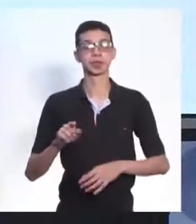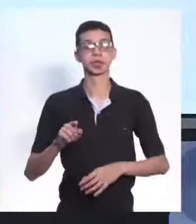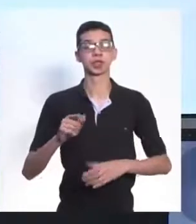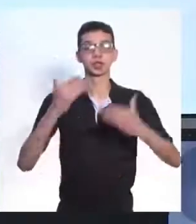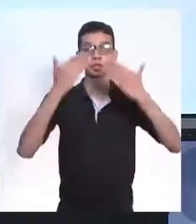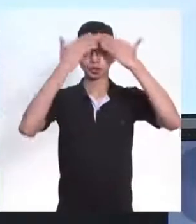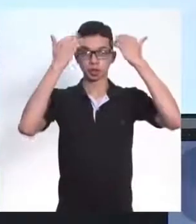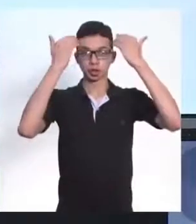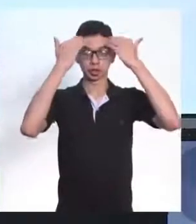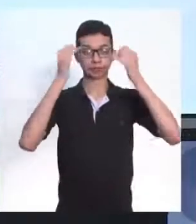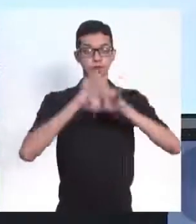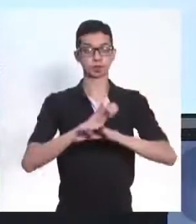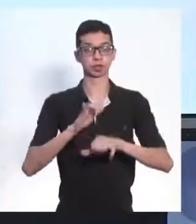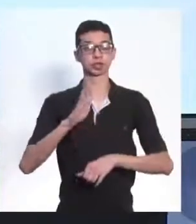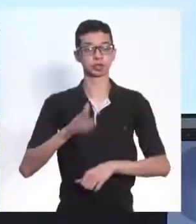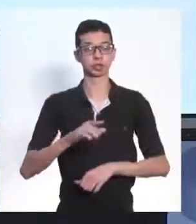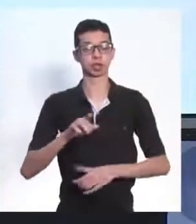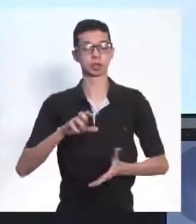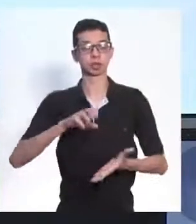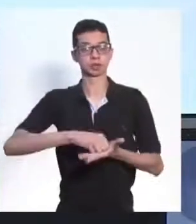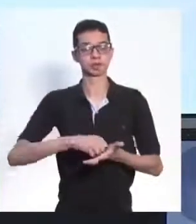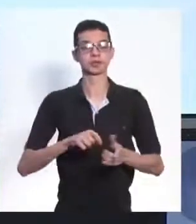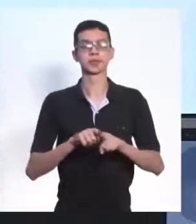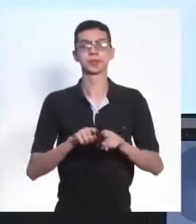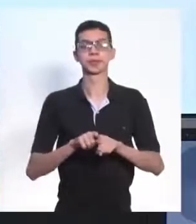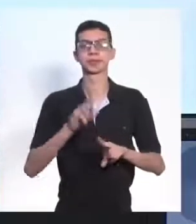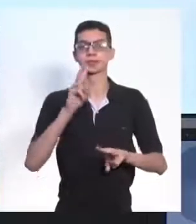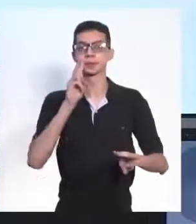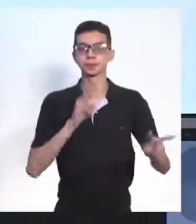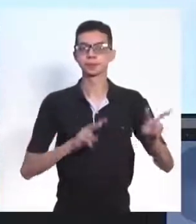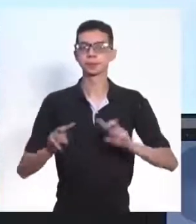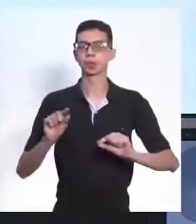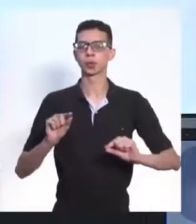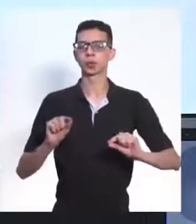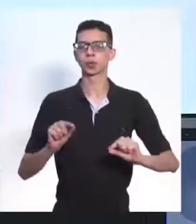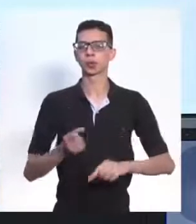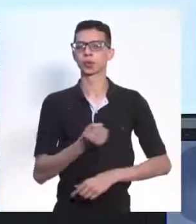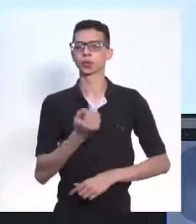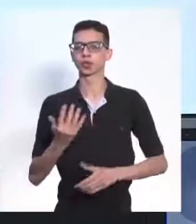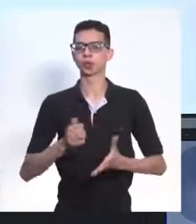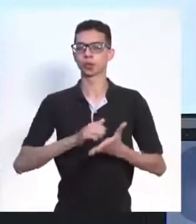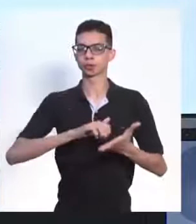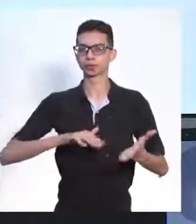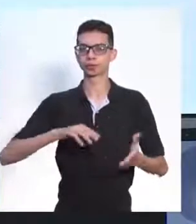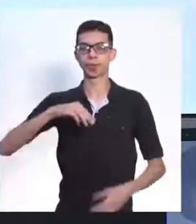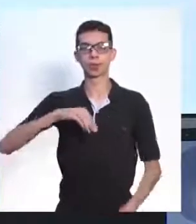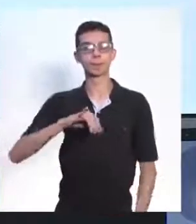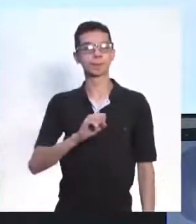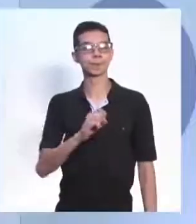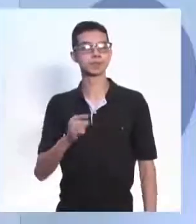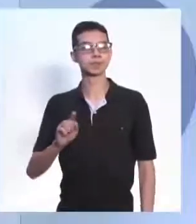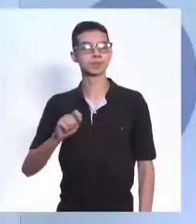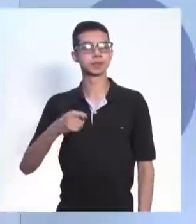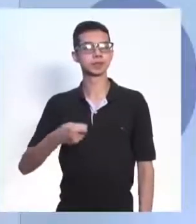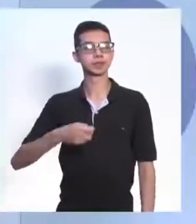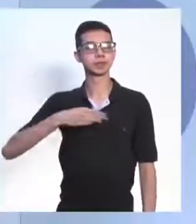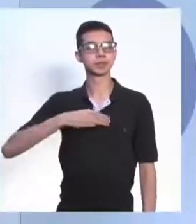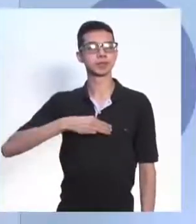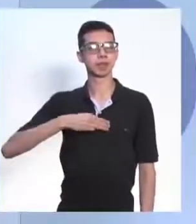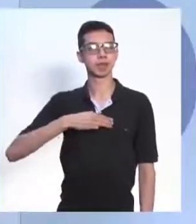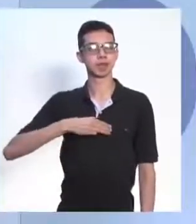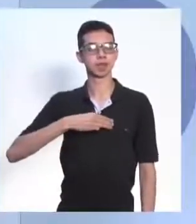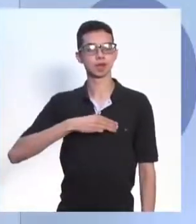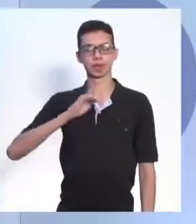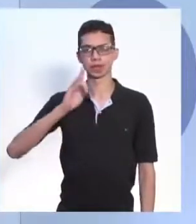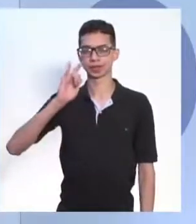e acompanhem as postagens das missões lá no Insta da Matemática, certo? Isso, e olha, eu fiquei olhando